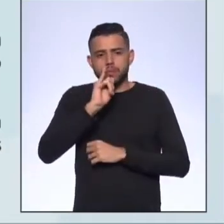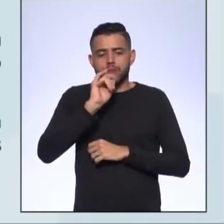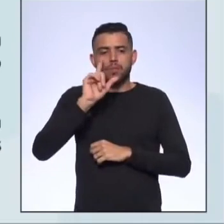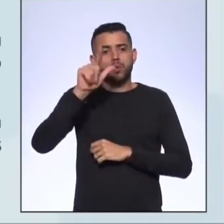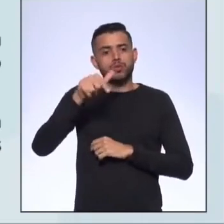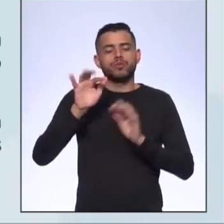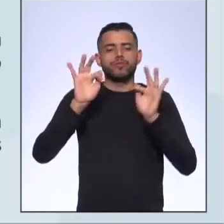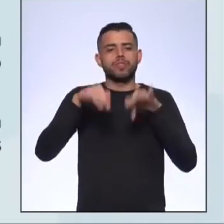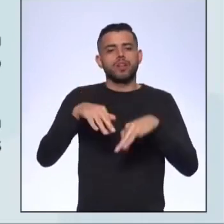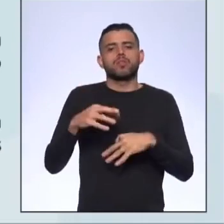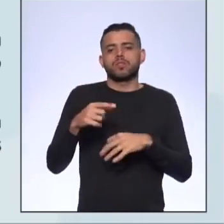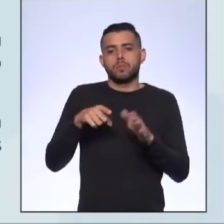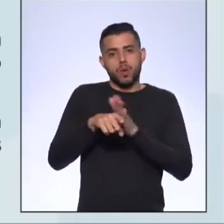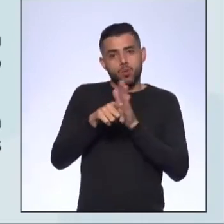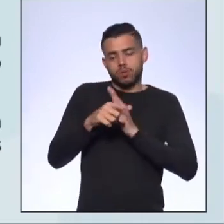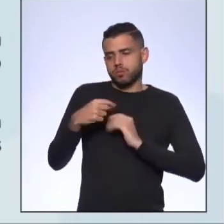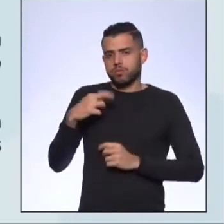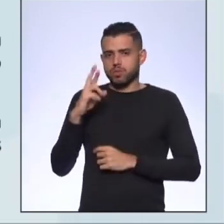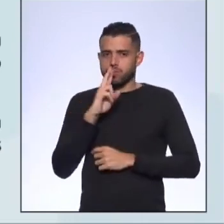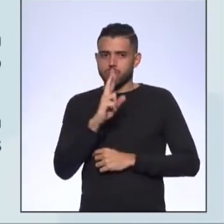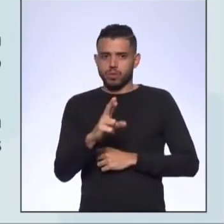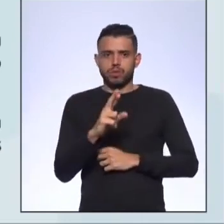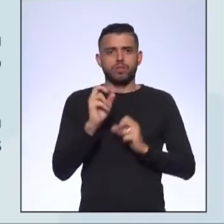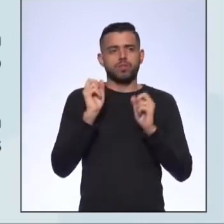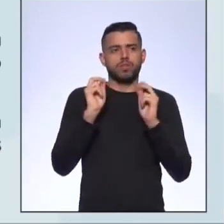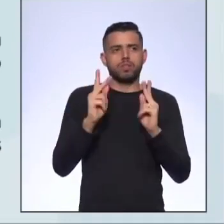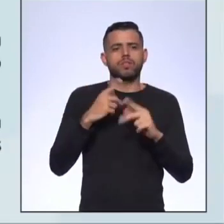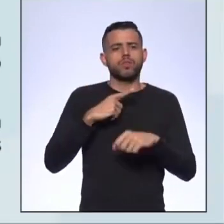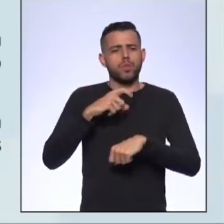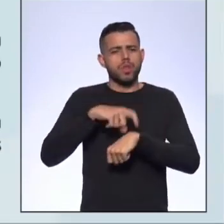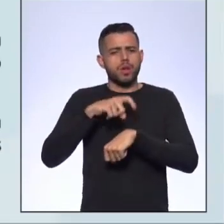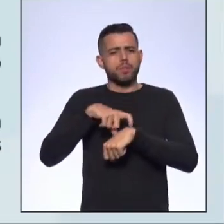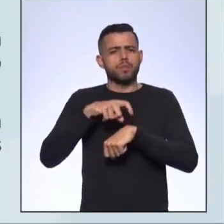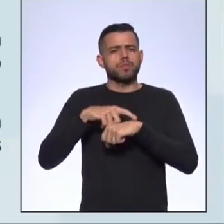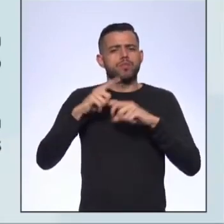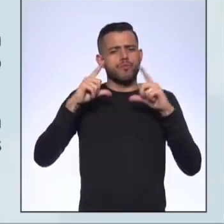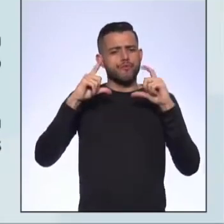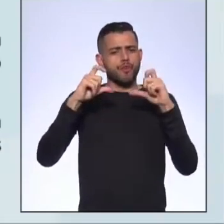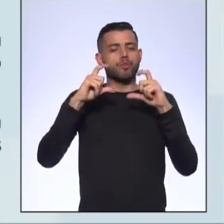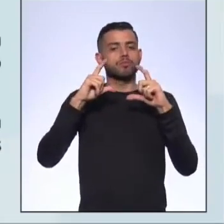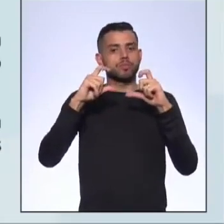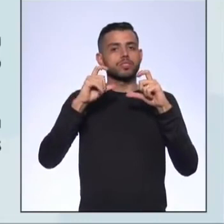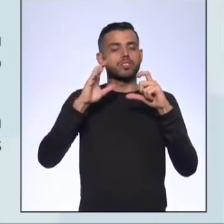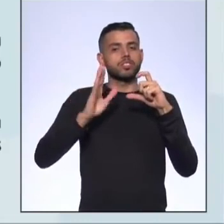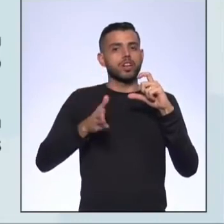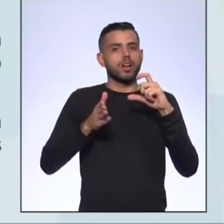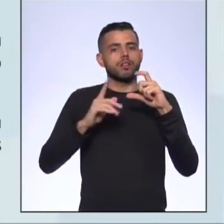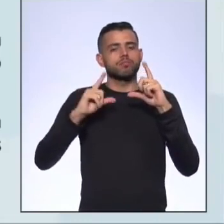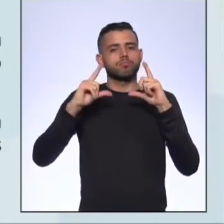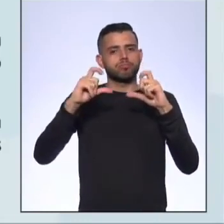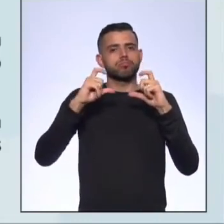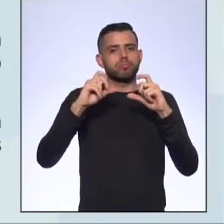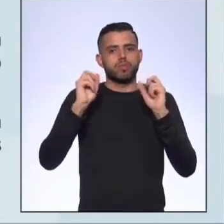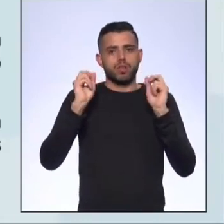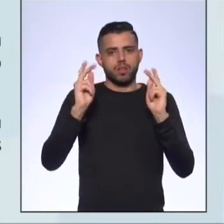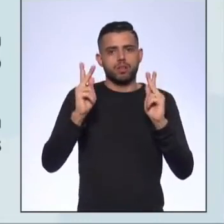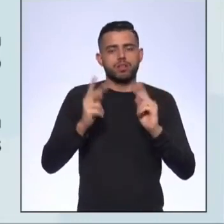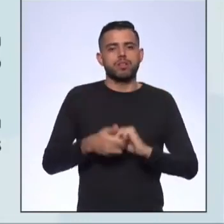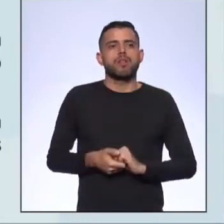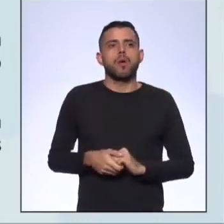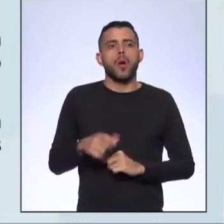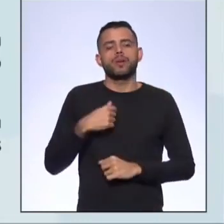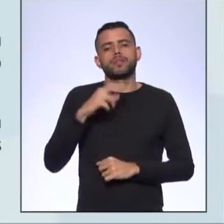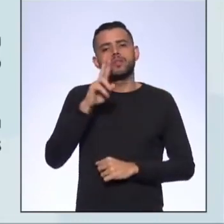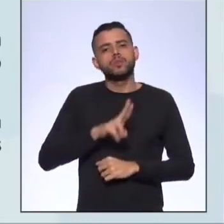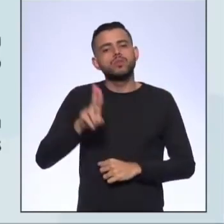perguntas aí, vocês vão responder comigo, beleza? Então vou deixar esse tempinho aí, ó, já tiro uma foto aí, tiro um print dessa tela aí, beleza? Aí eu vou